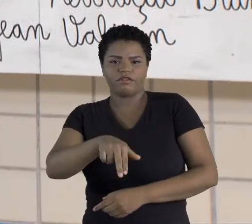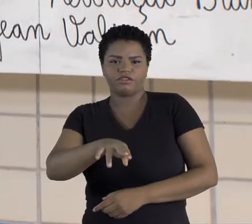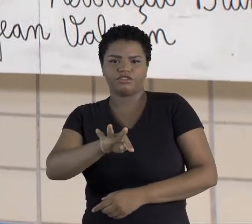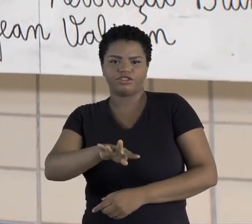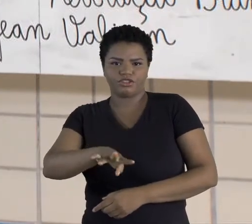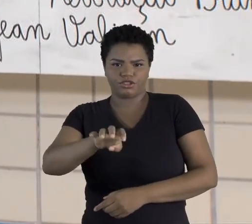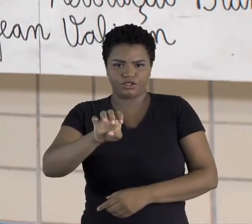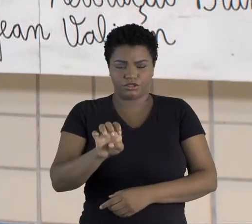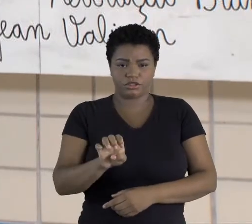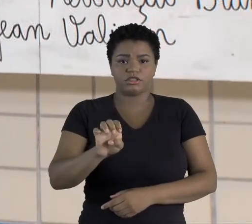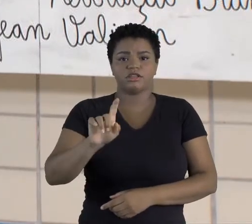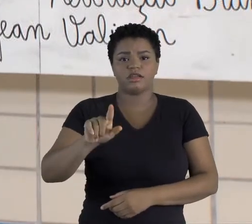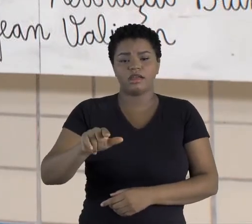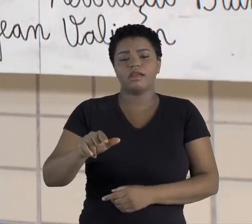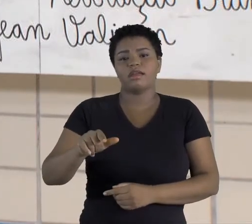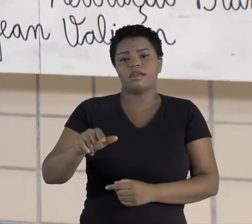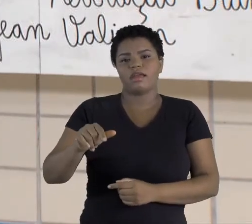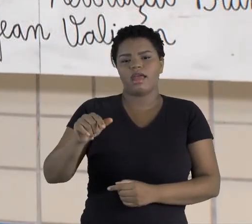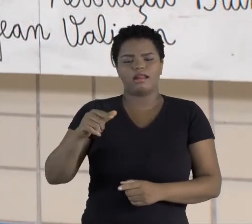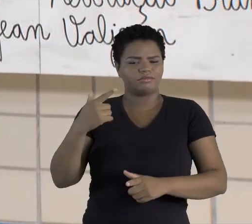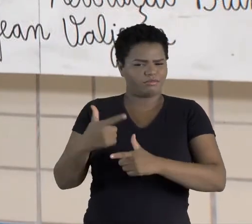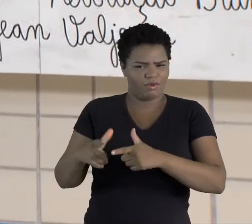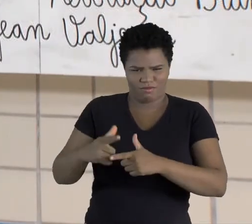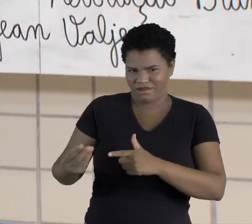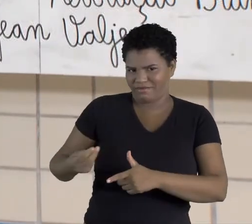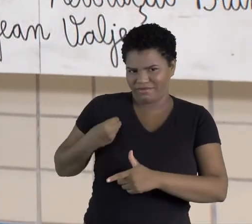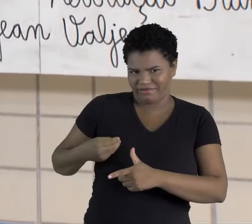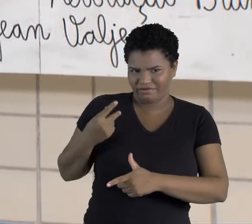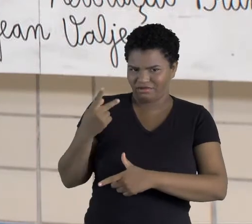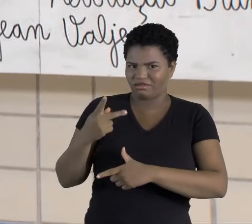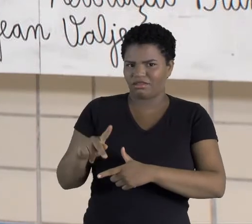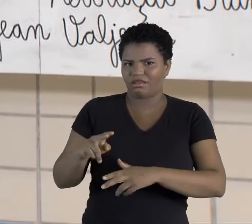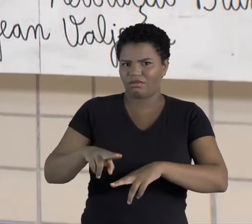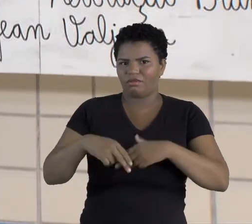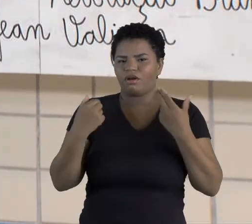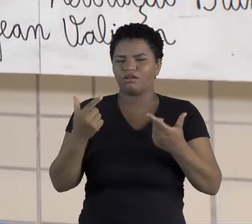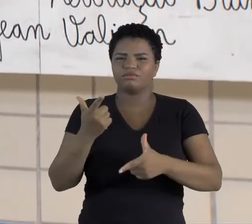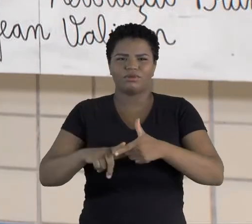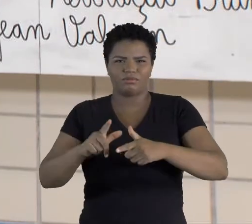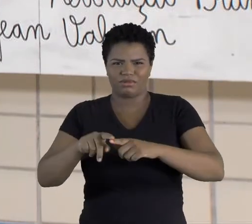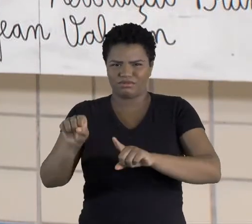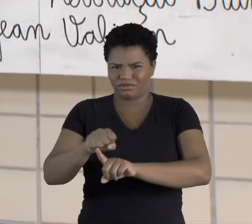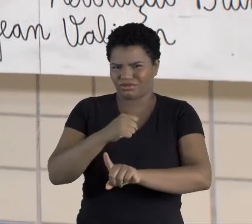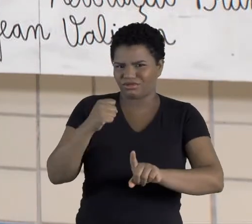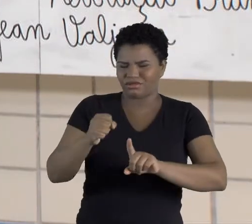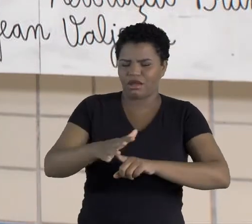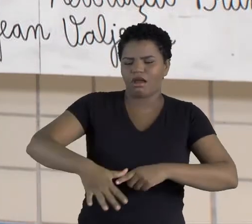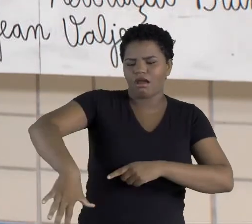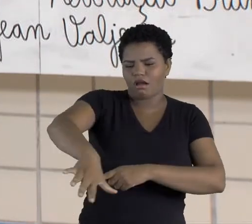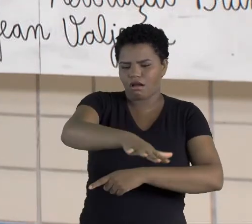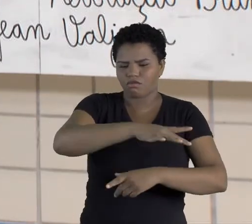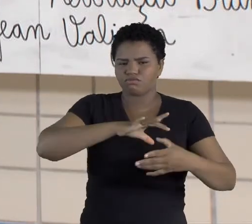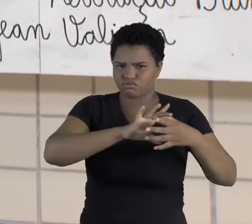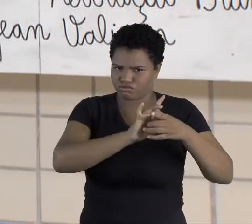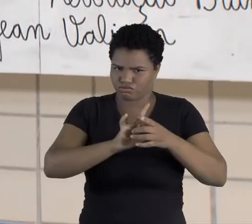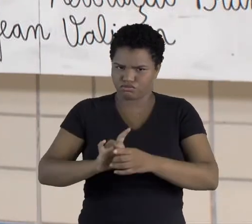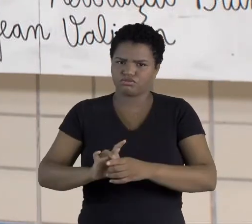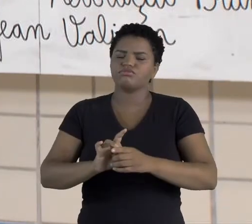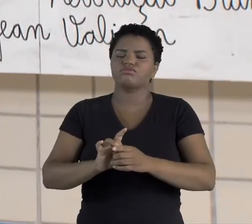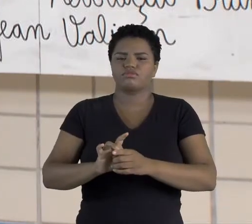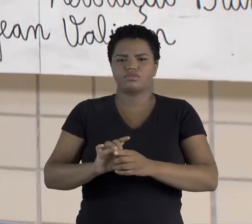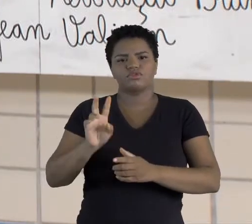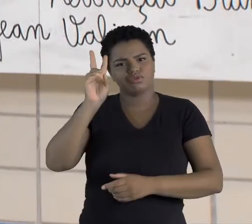e a Fantine passa por sérios problemas devido à crise econômica que estava, né, no contexto histórico da Revolução, que vocês vão